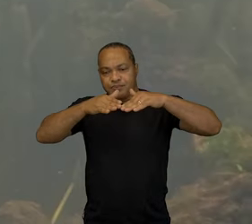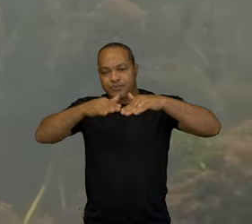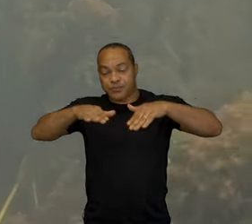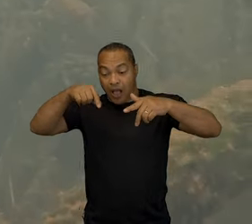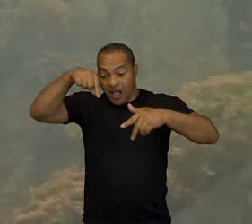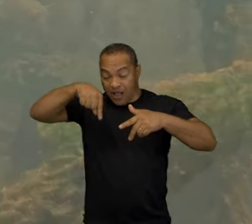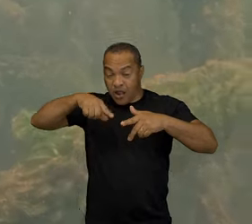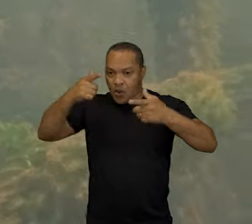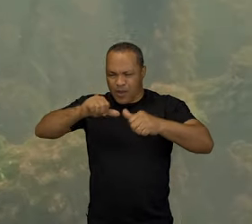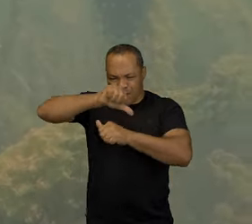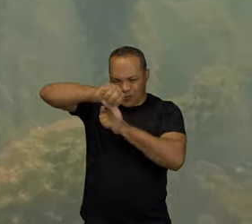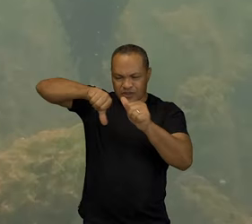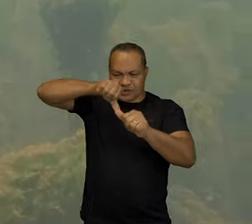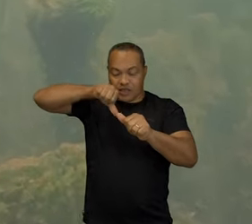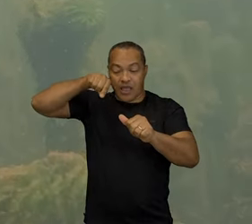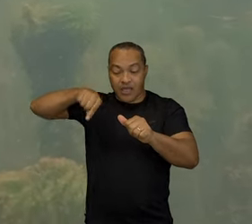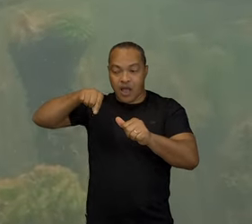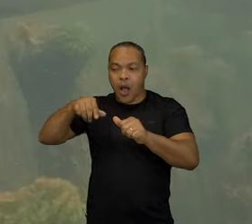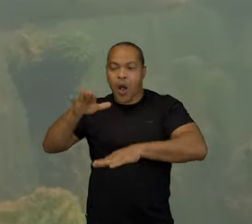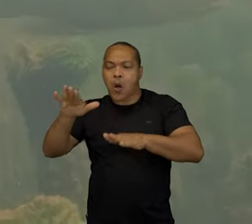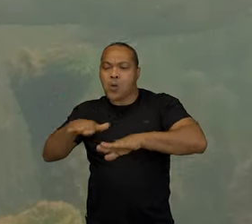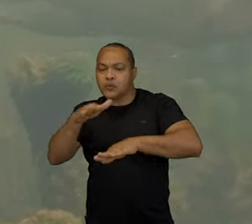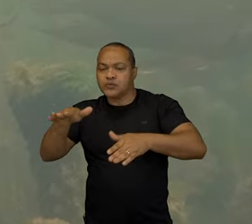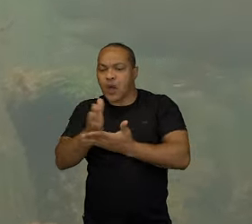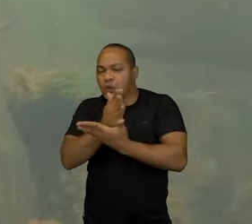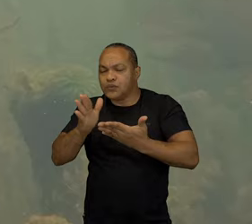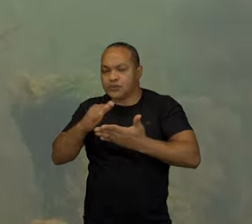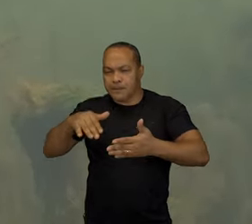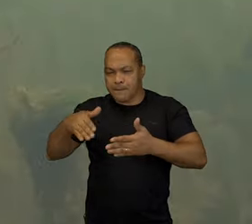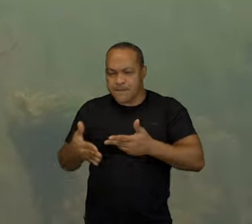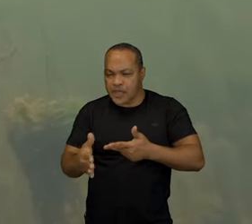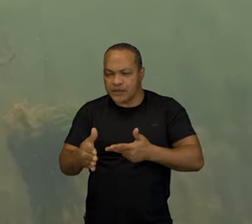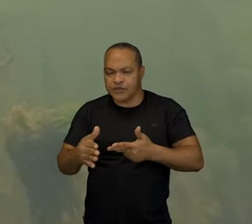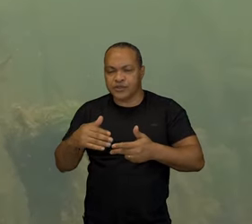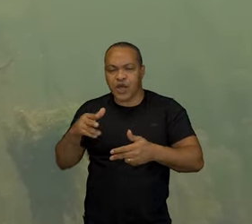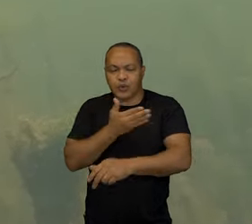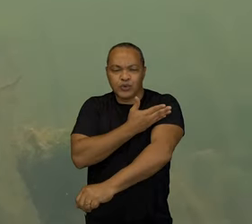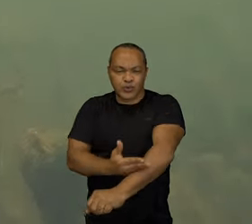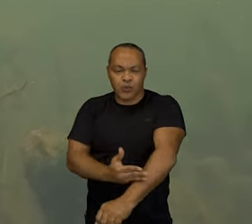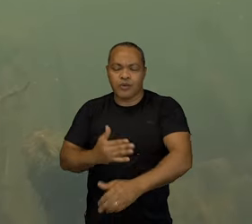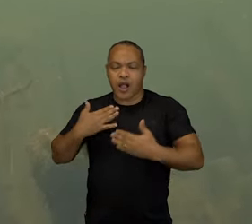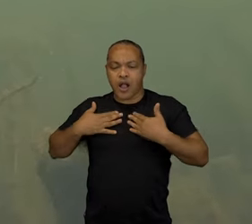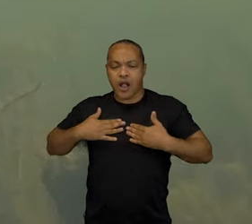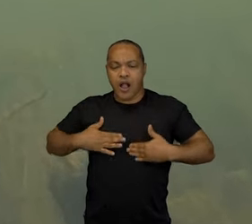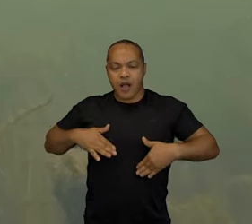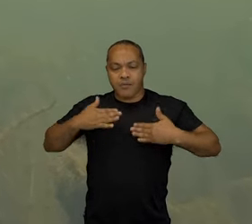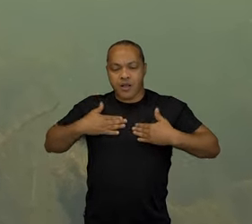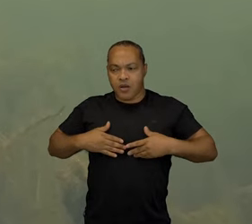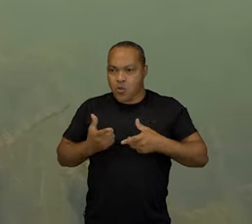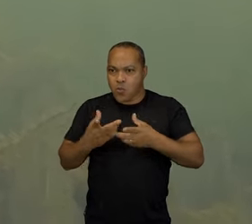Nesses ambientes alterados, espécies adaptadas a um estilo de vida sedentário em águas calmas se